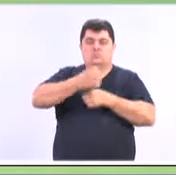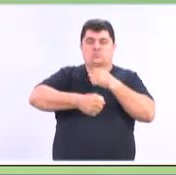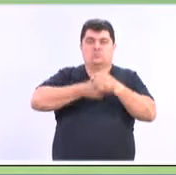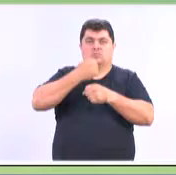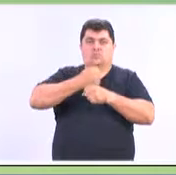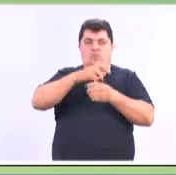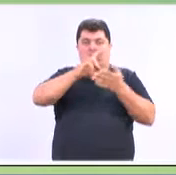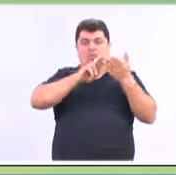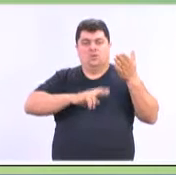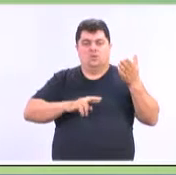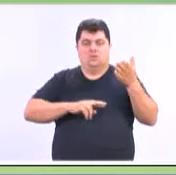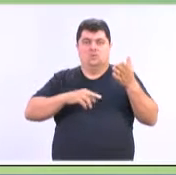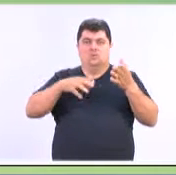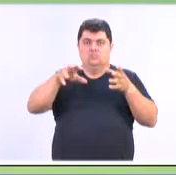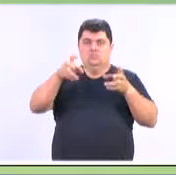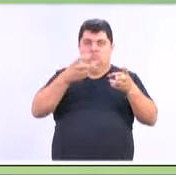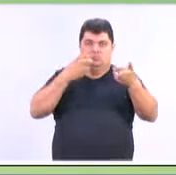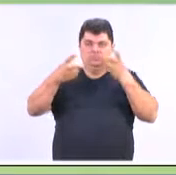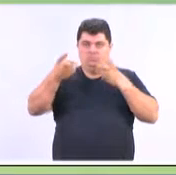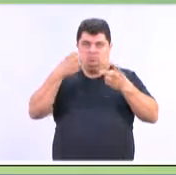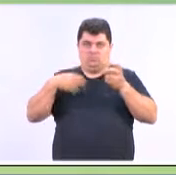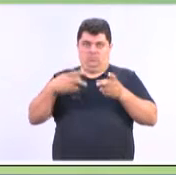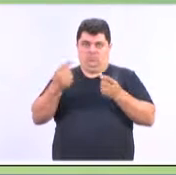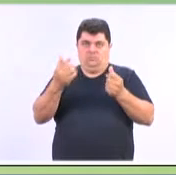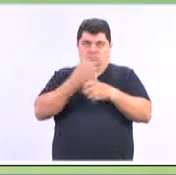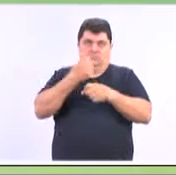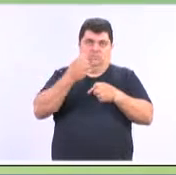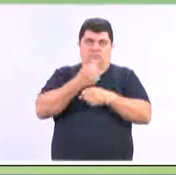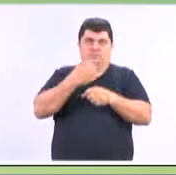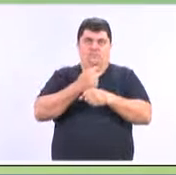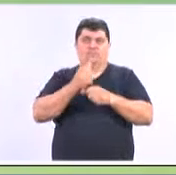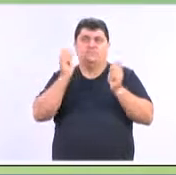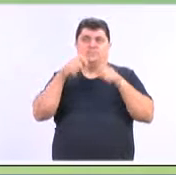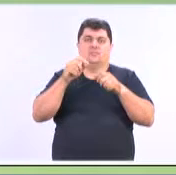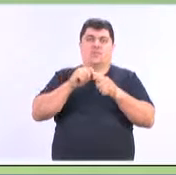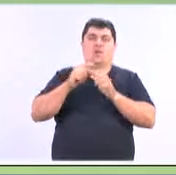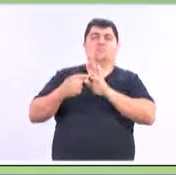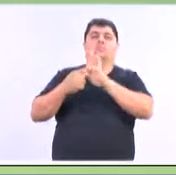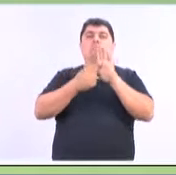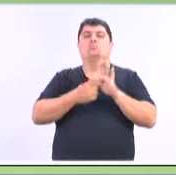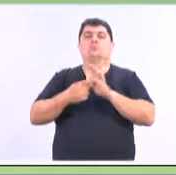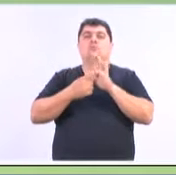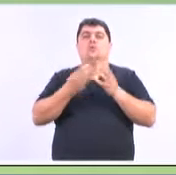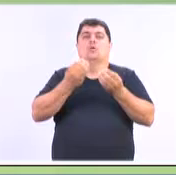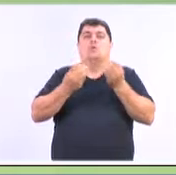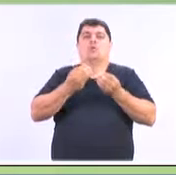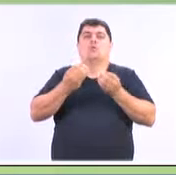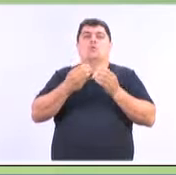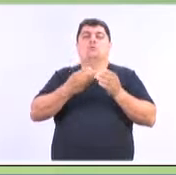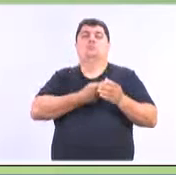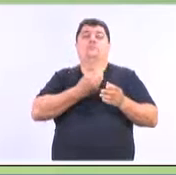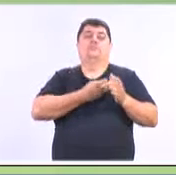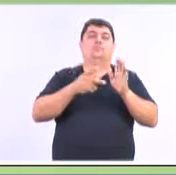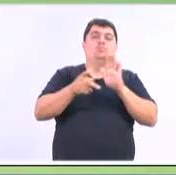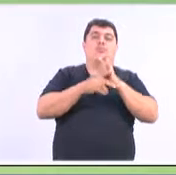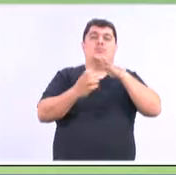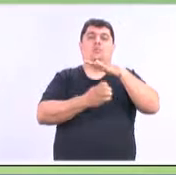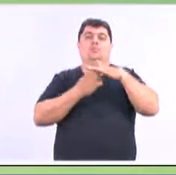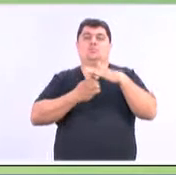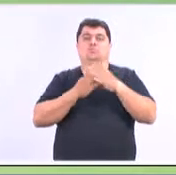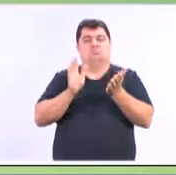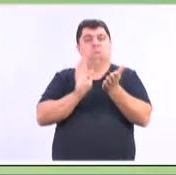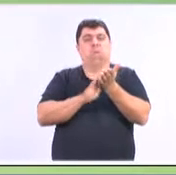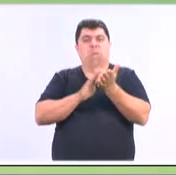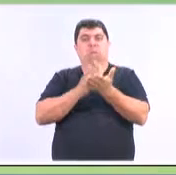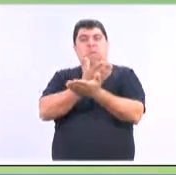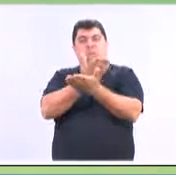de relatórios extraídos após a contabilidade, servindo para expressar a situação patrimonial da empresa. Muito bem, quero